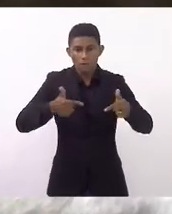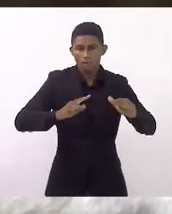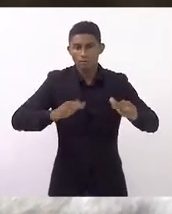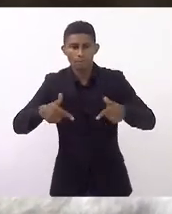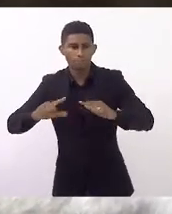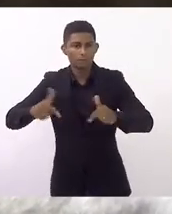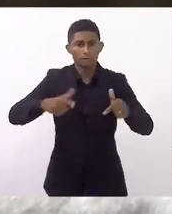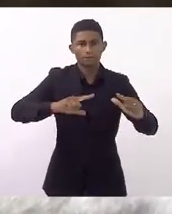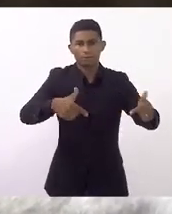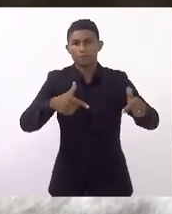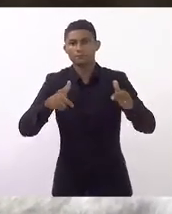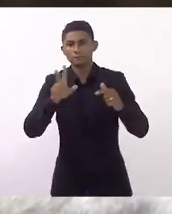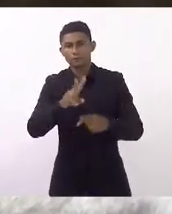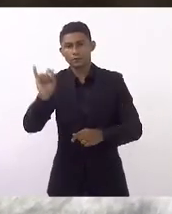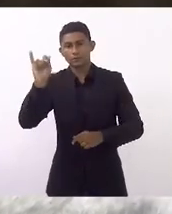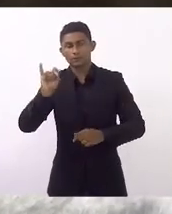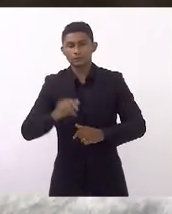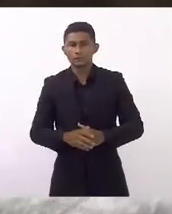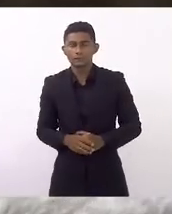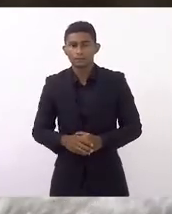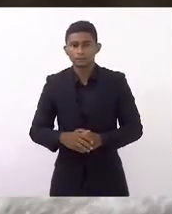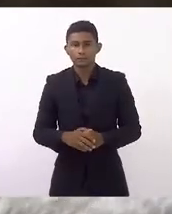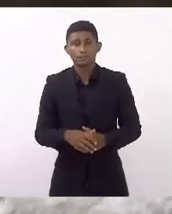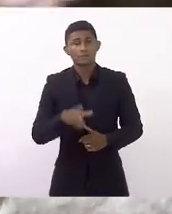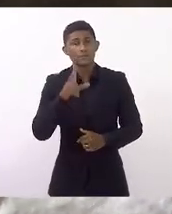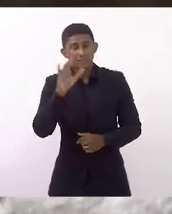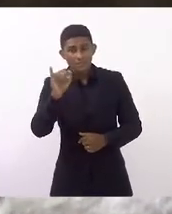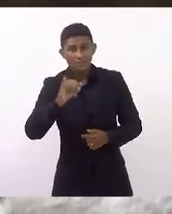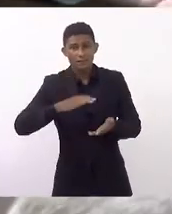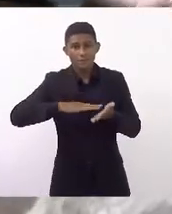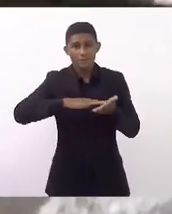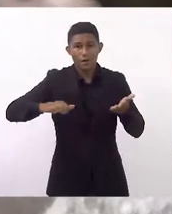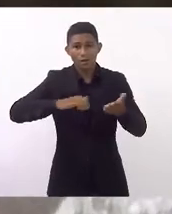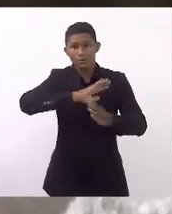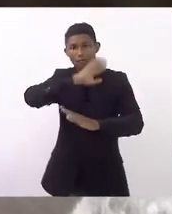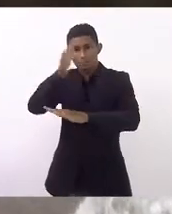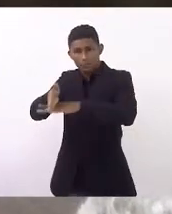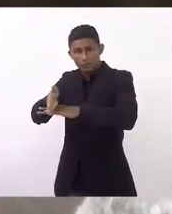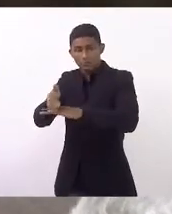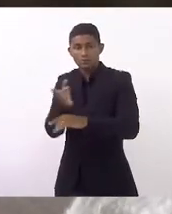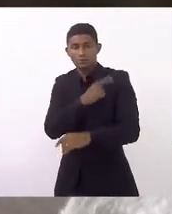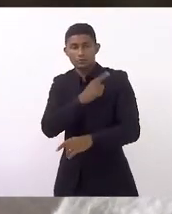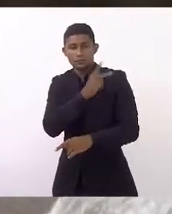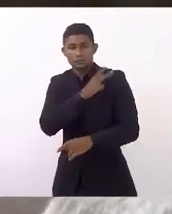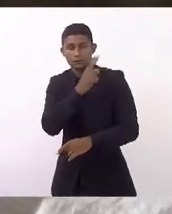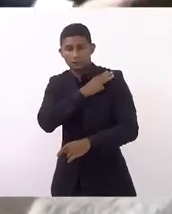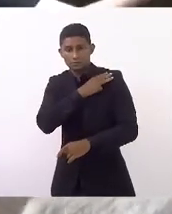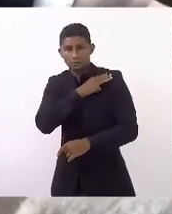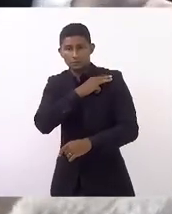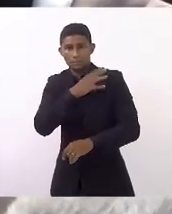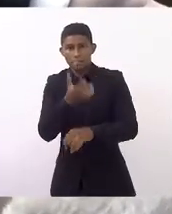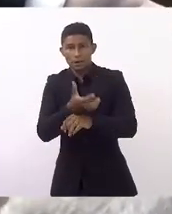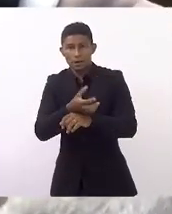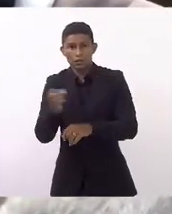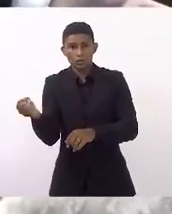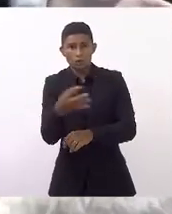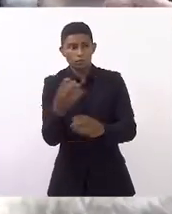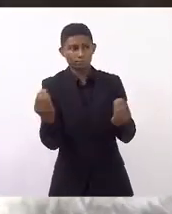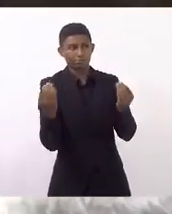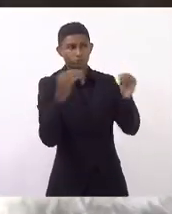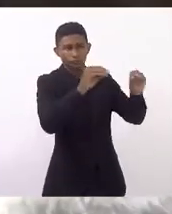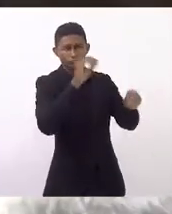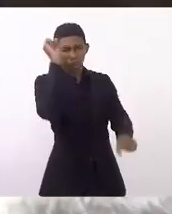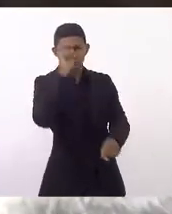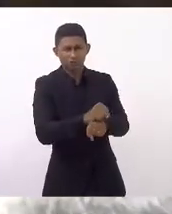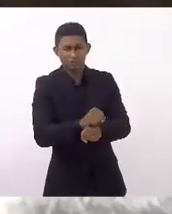Agora, mesmo que o veto seja derrubado, o novo ensino médio não vai parar, presidente. A